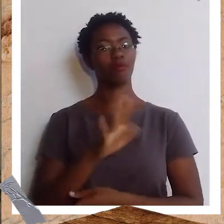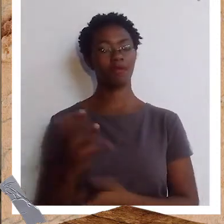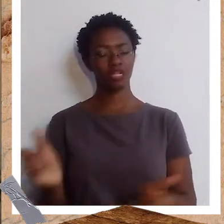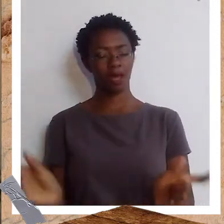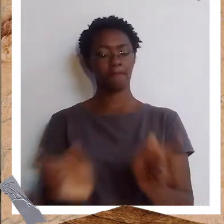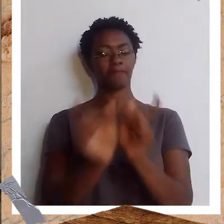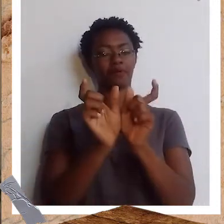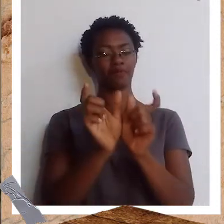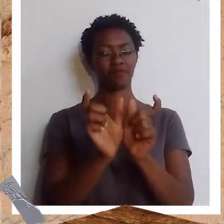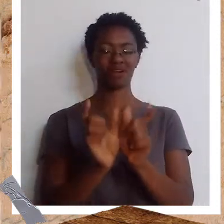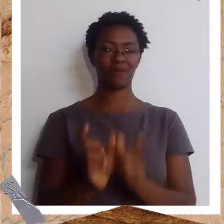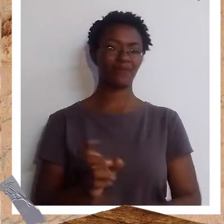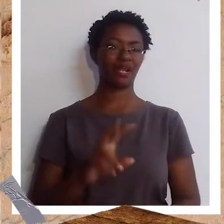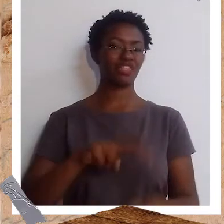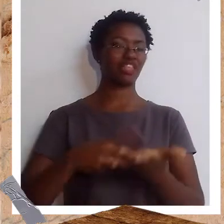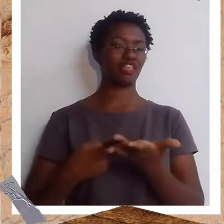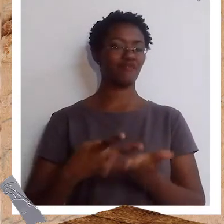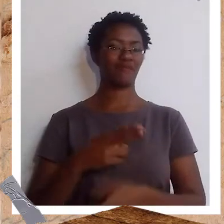adjetivo que a qualifique.